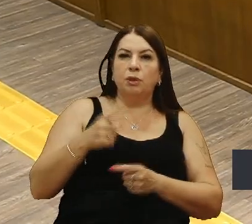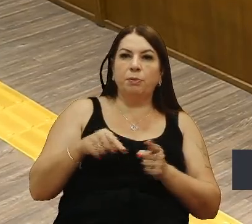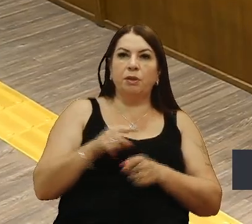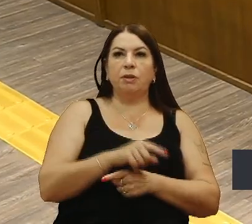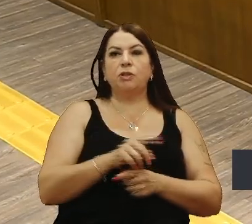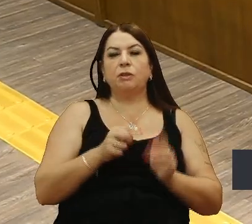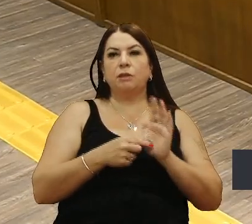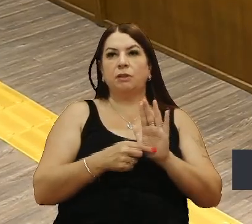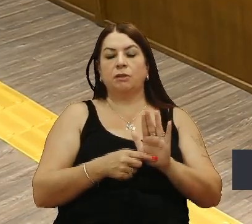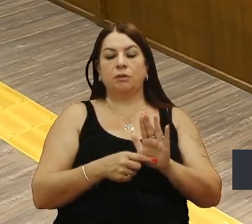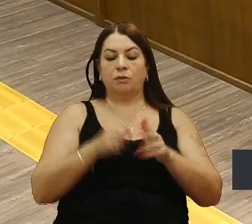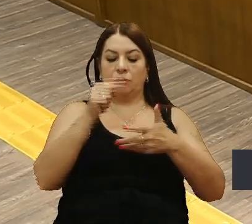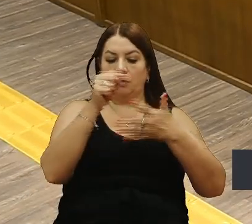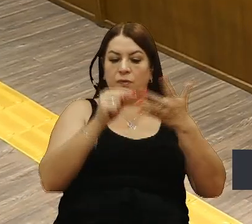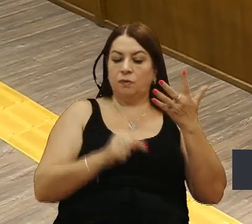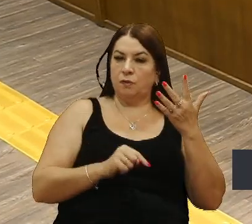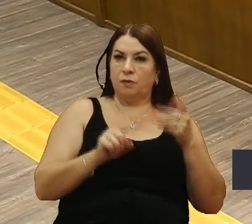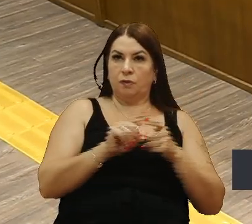elementos importantes